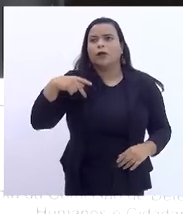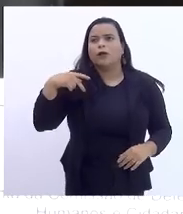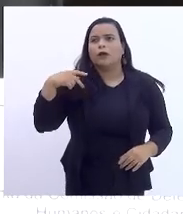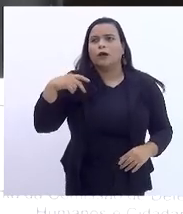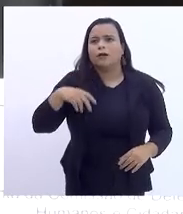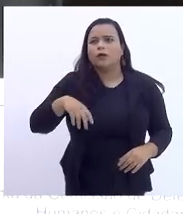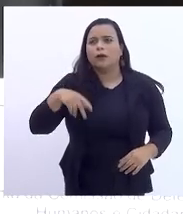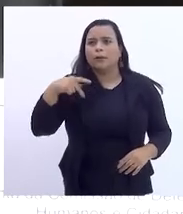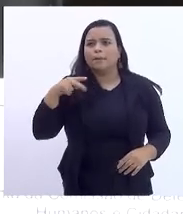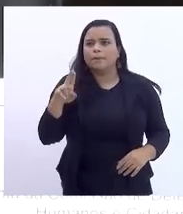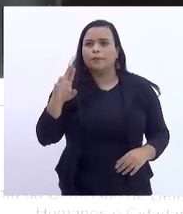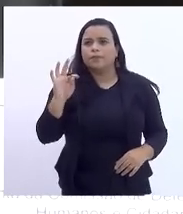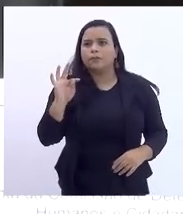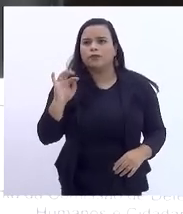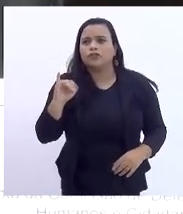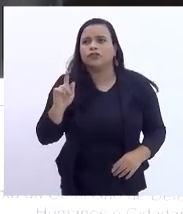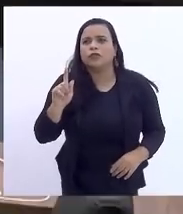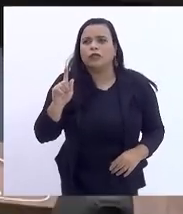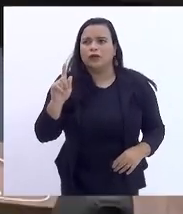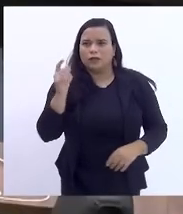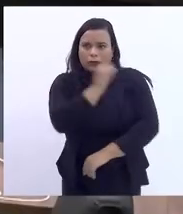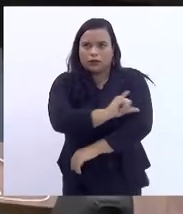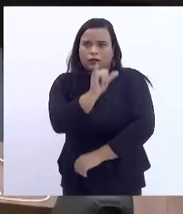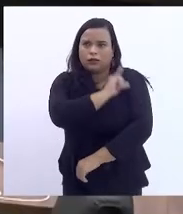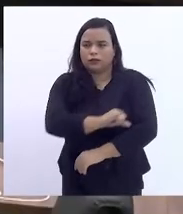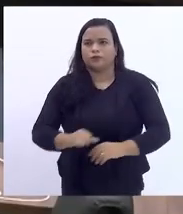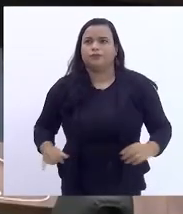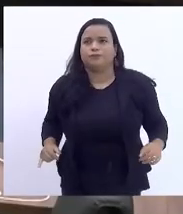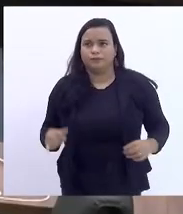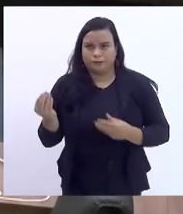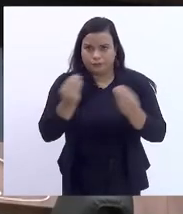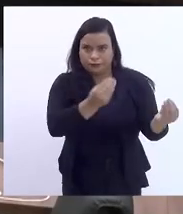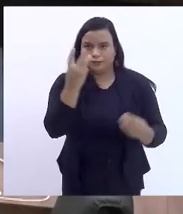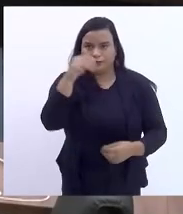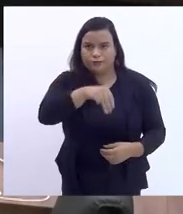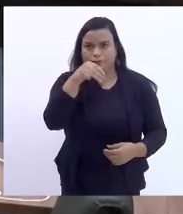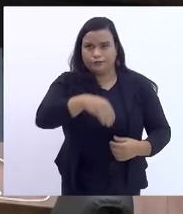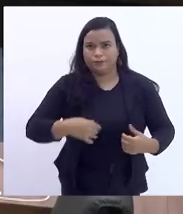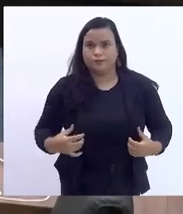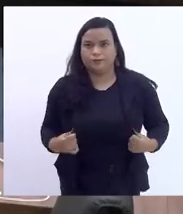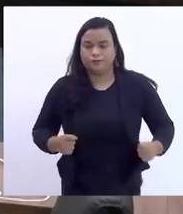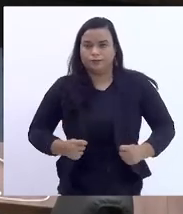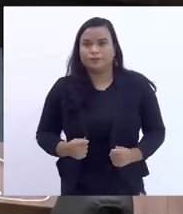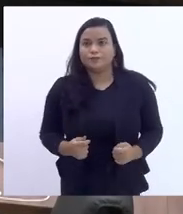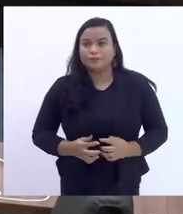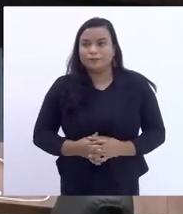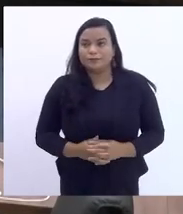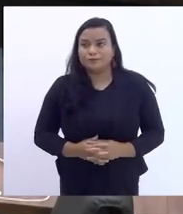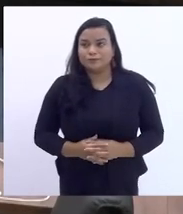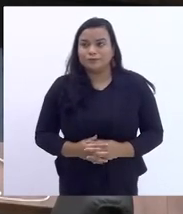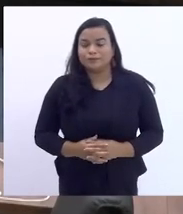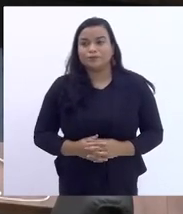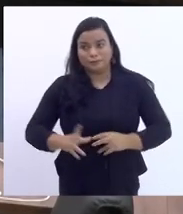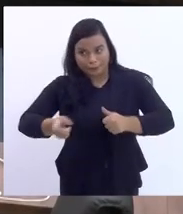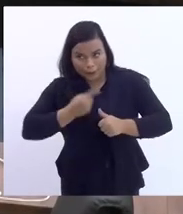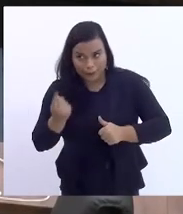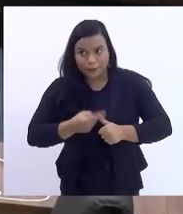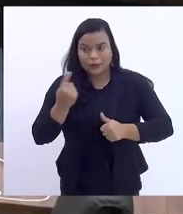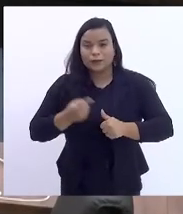Janeiro Agora sim achei aqui em delas se dispõem de três minutos o primeiro em nome da